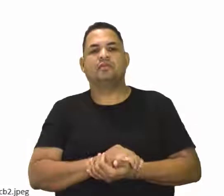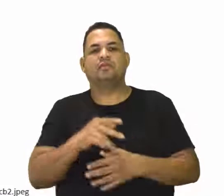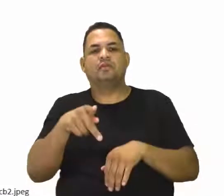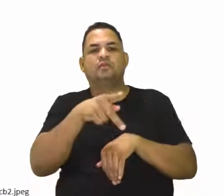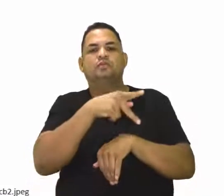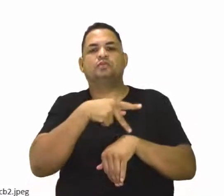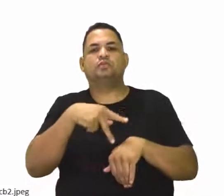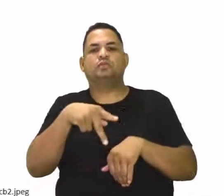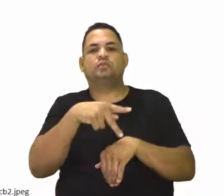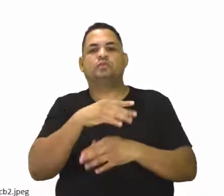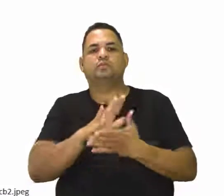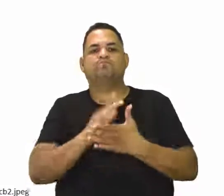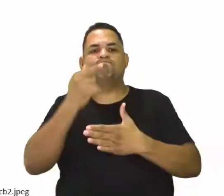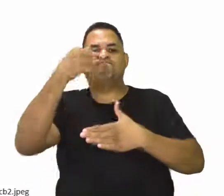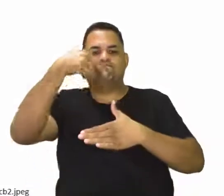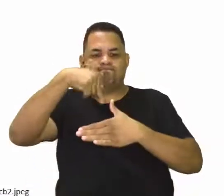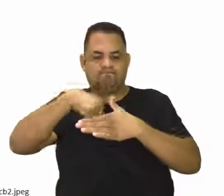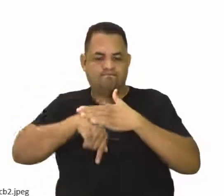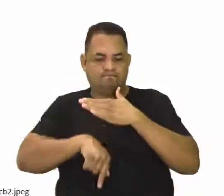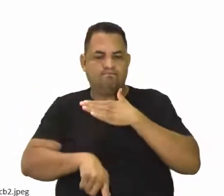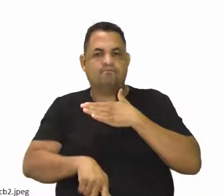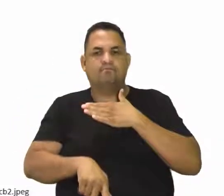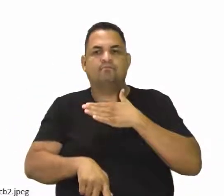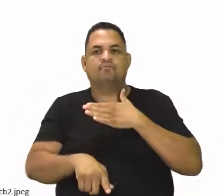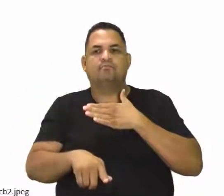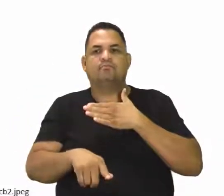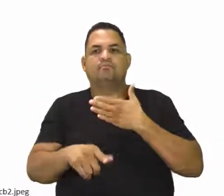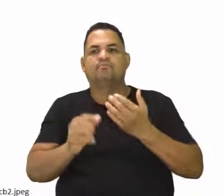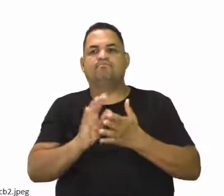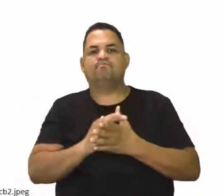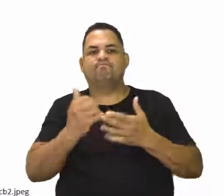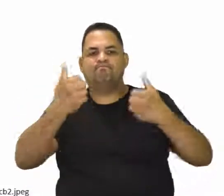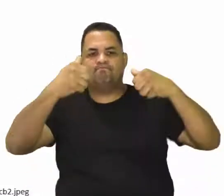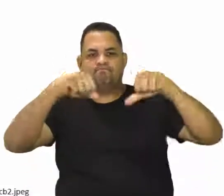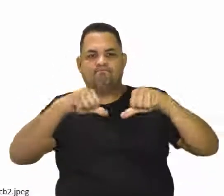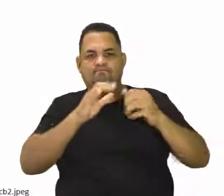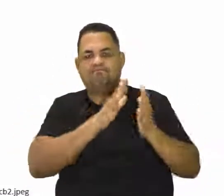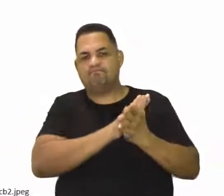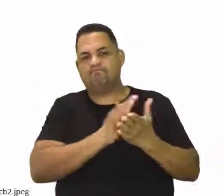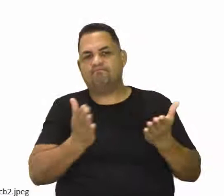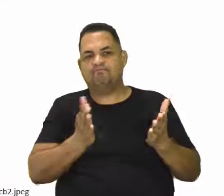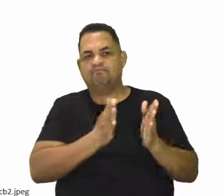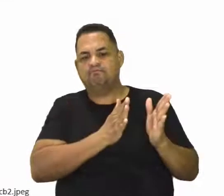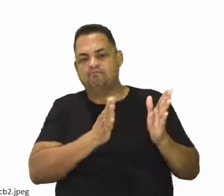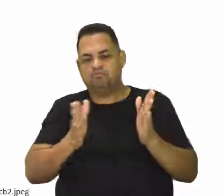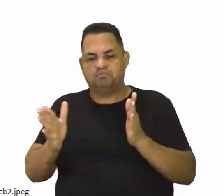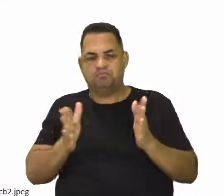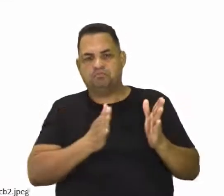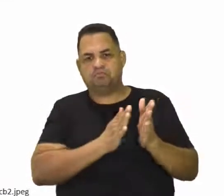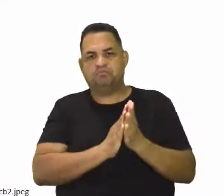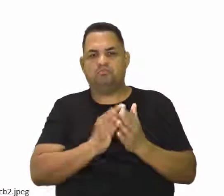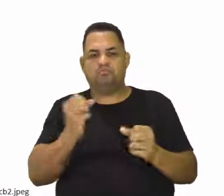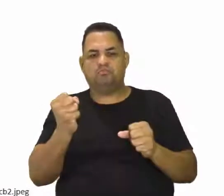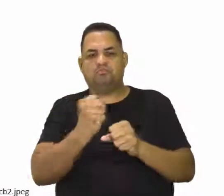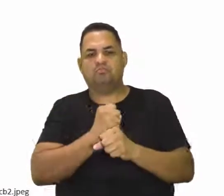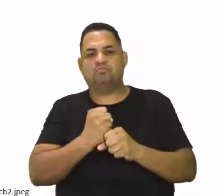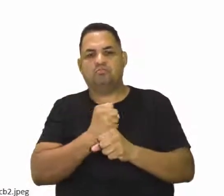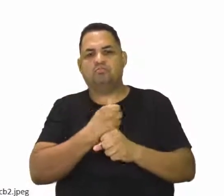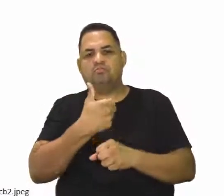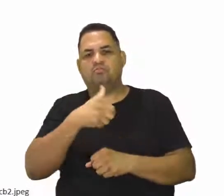senhores eu parei isso mergulhou em uma mar profunda crise ao longo dos anos